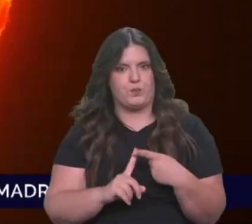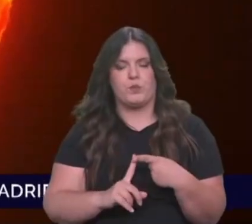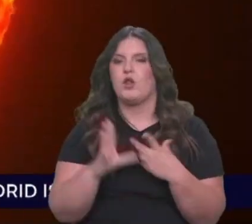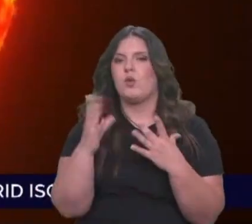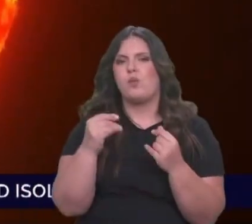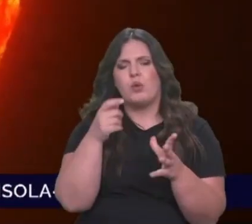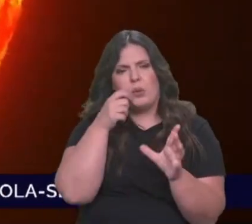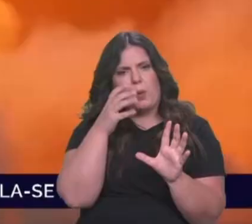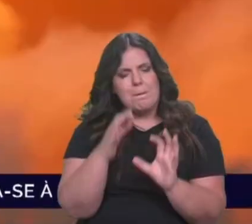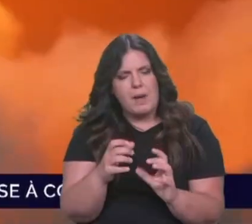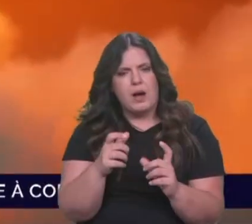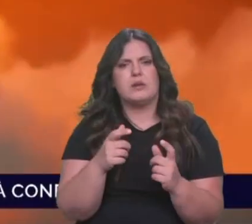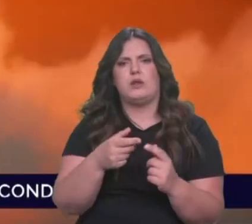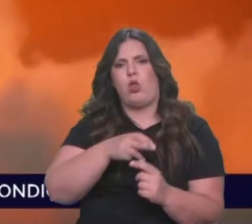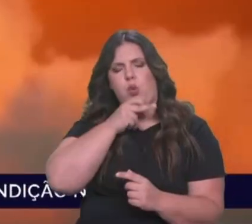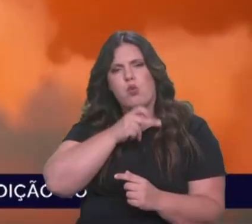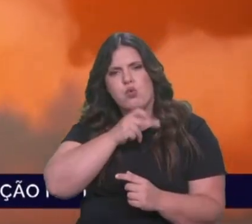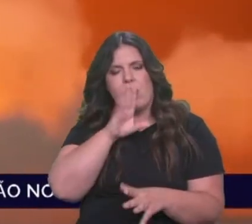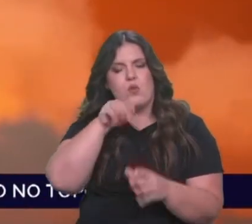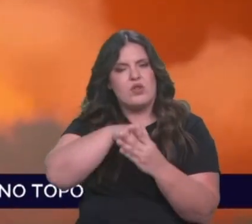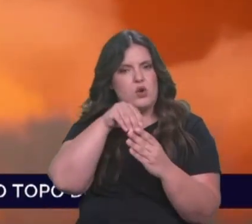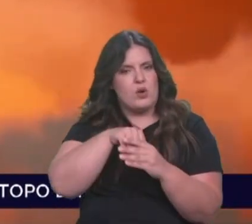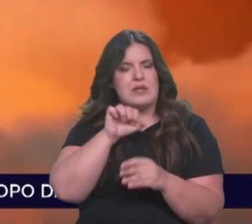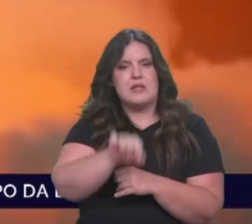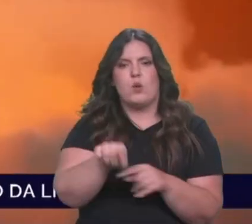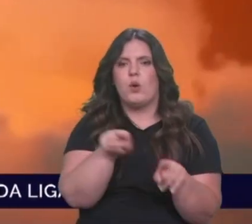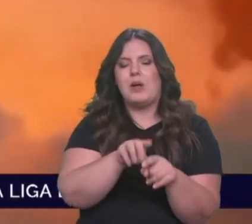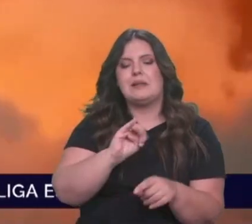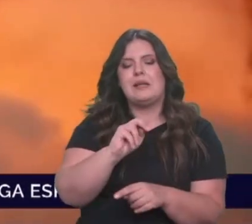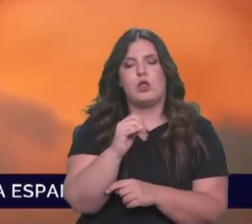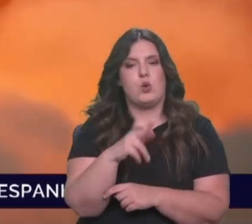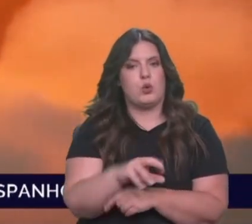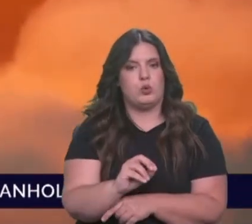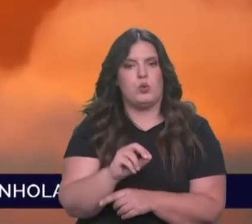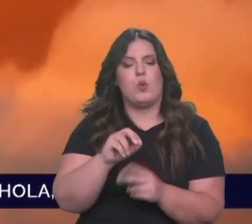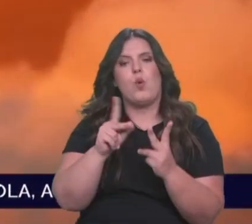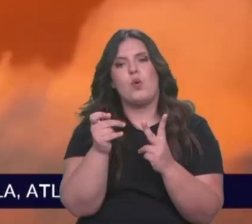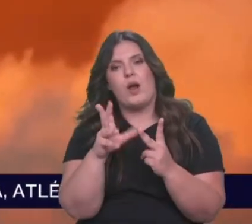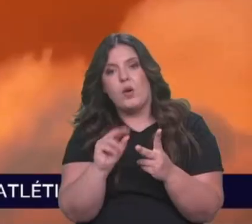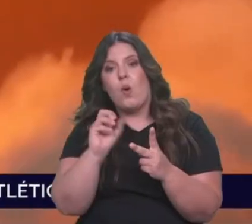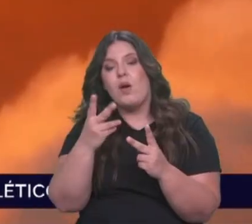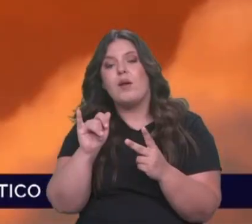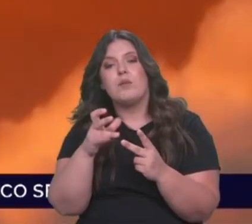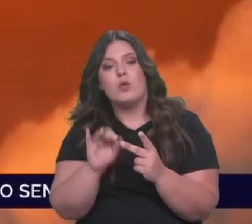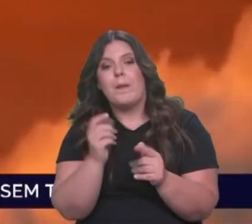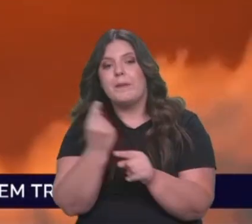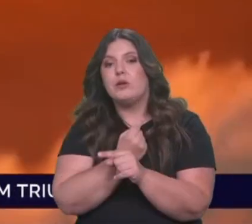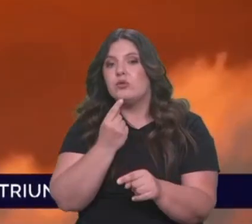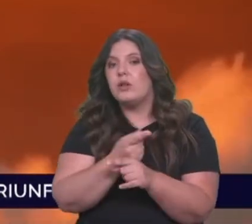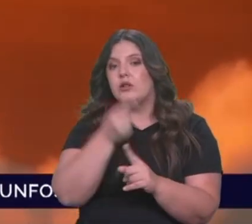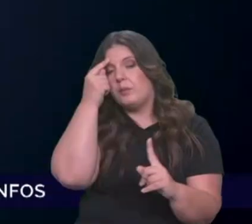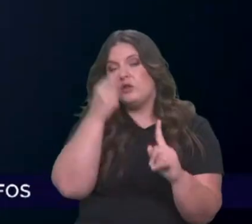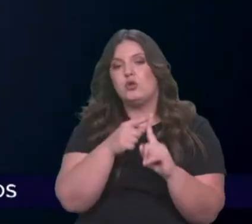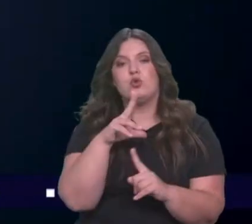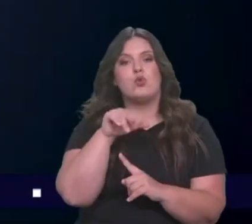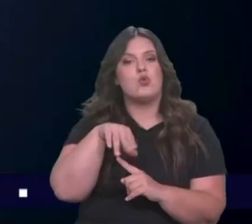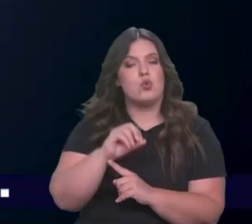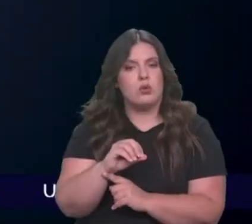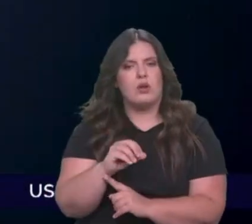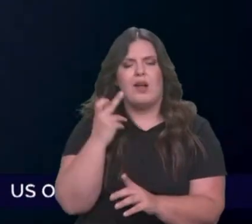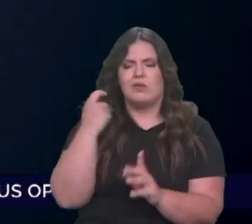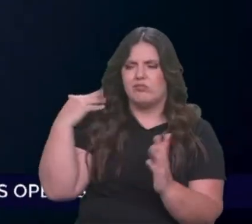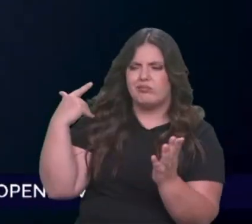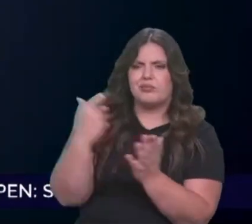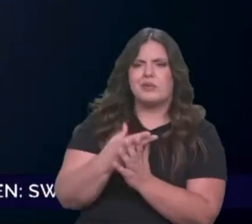muito compacta, muito dura no seu interior, tal como Saturno, Urano ou Neptuno. Mas os dados da missão Juno, há já alguns